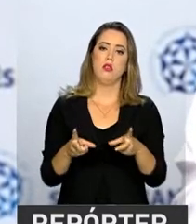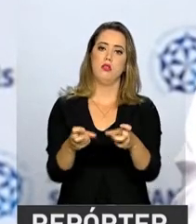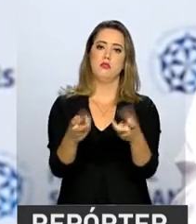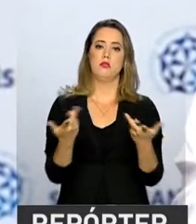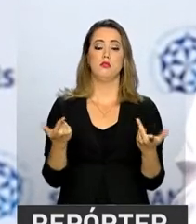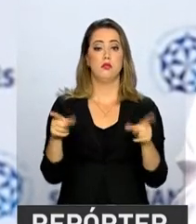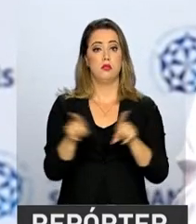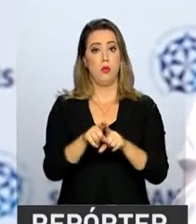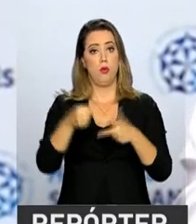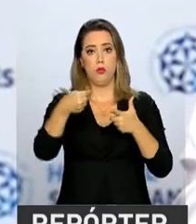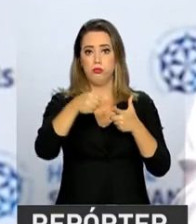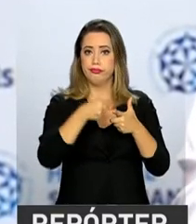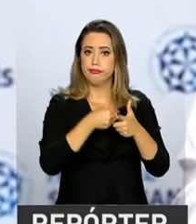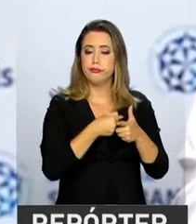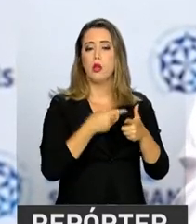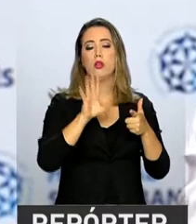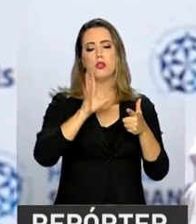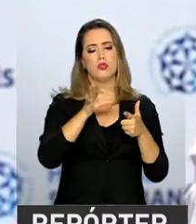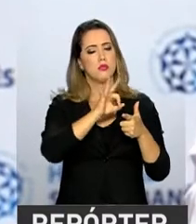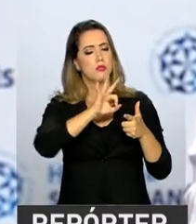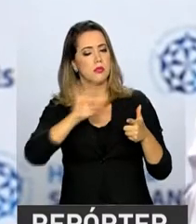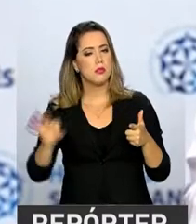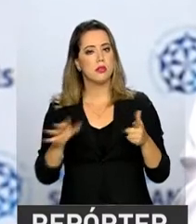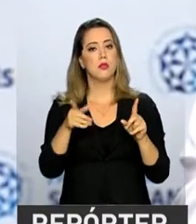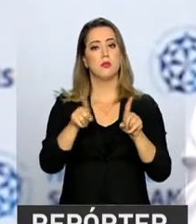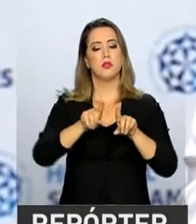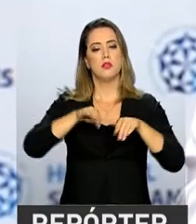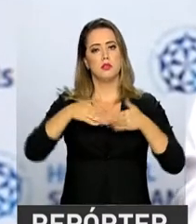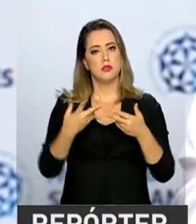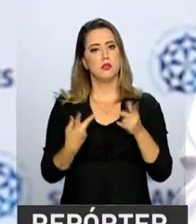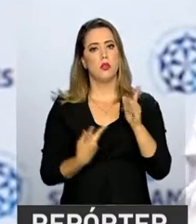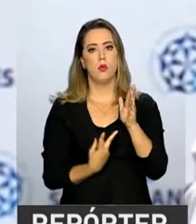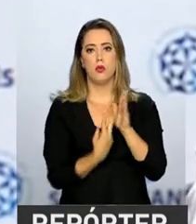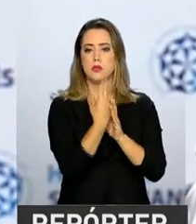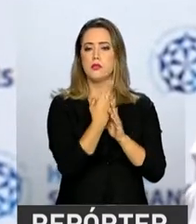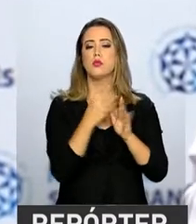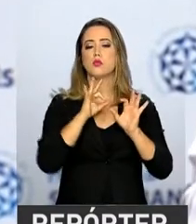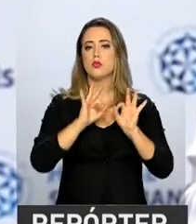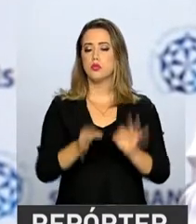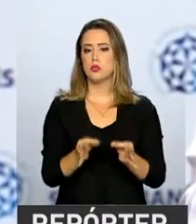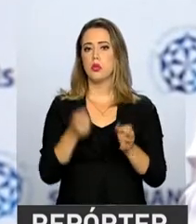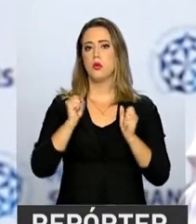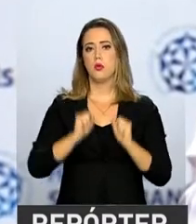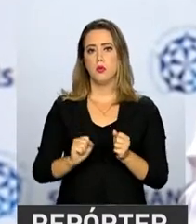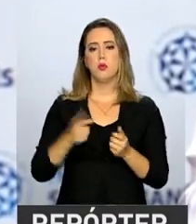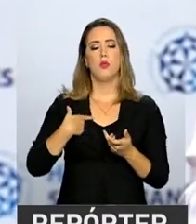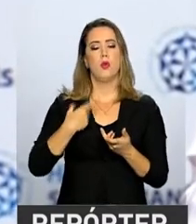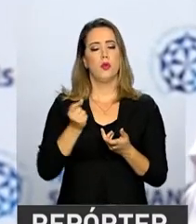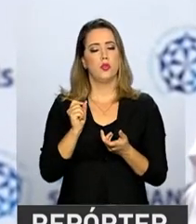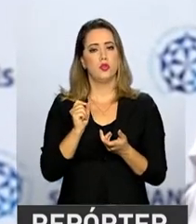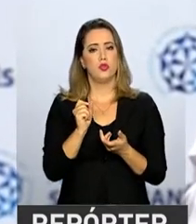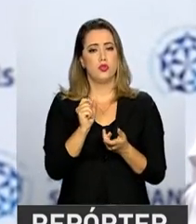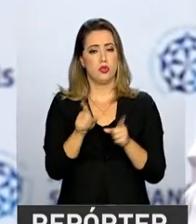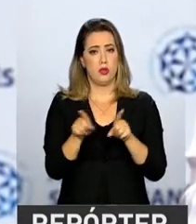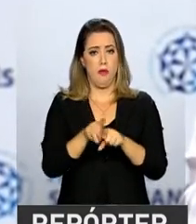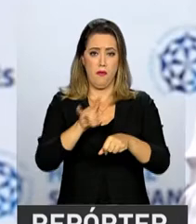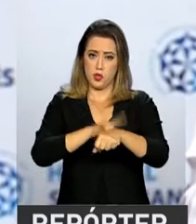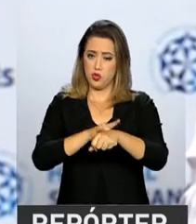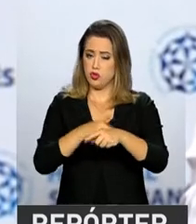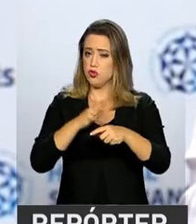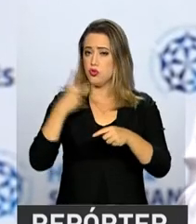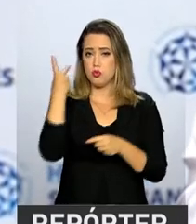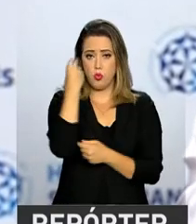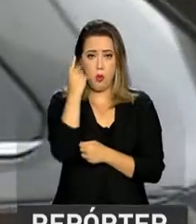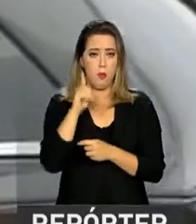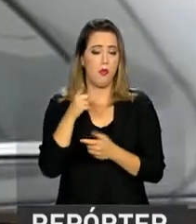está desobstruída e, com isso, a cirurgia não só vai permitir que ele volte a urinar normalmente, mas que ele não tenha mais esse quadro